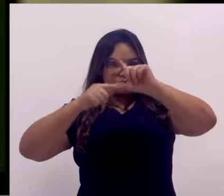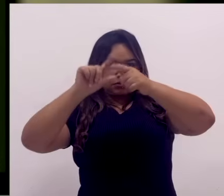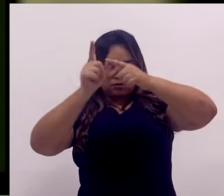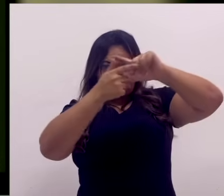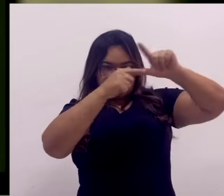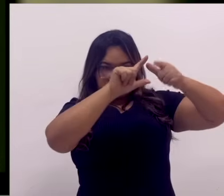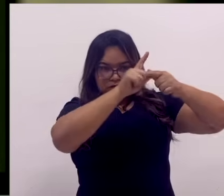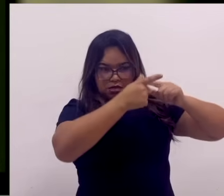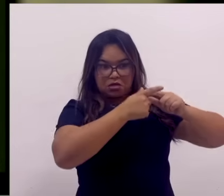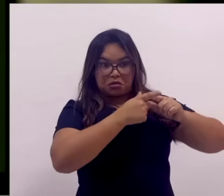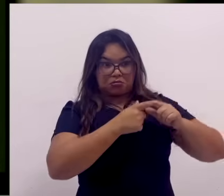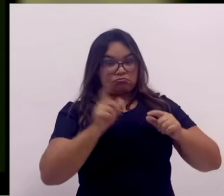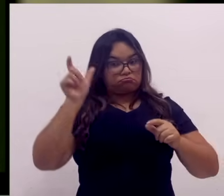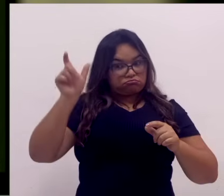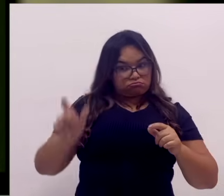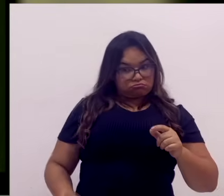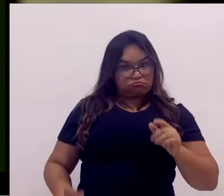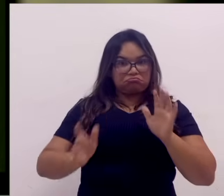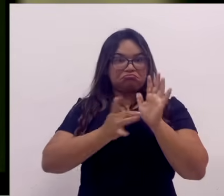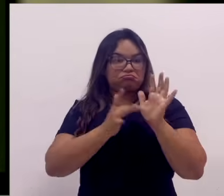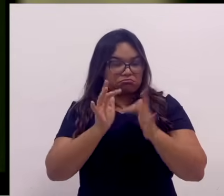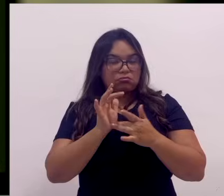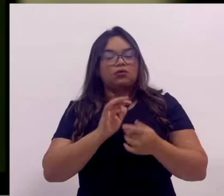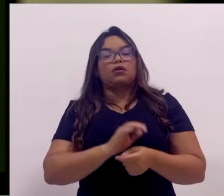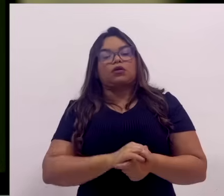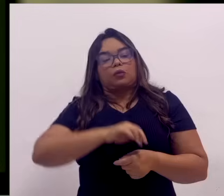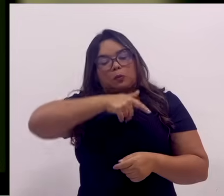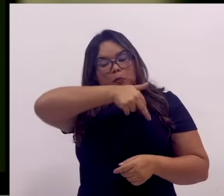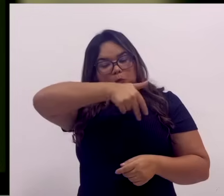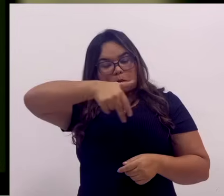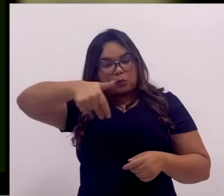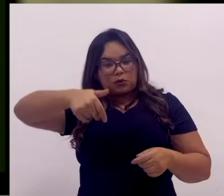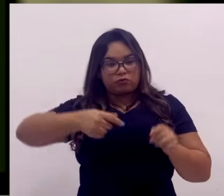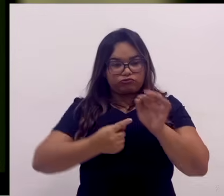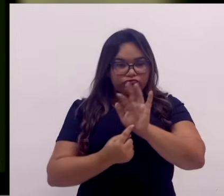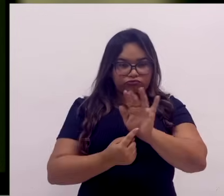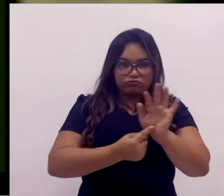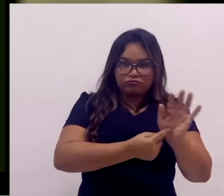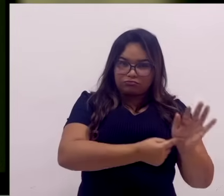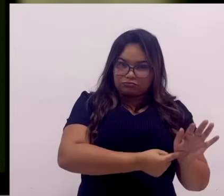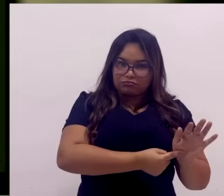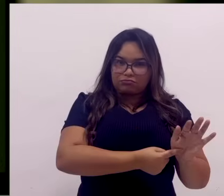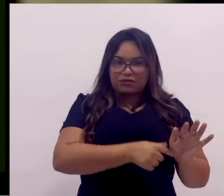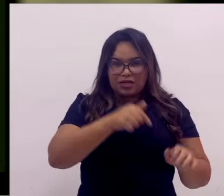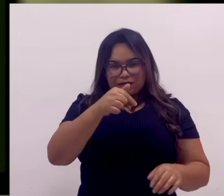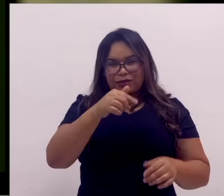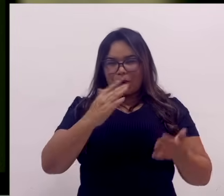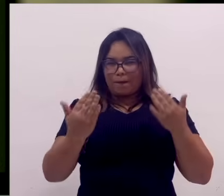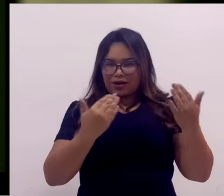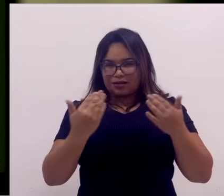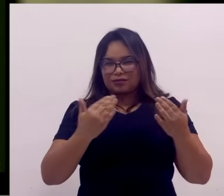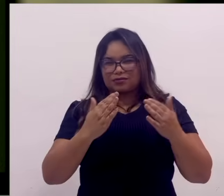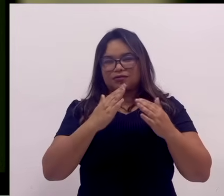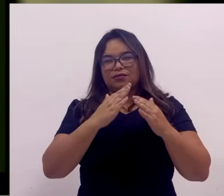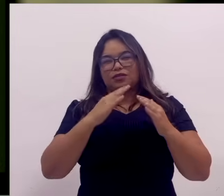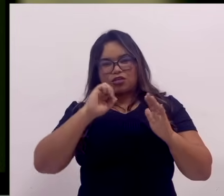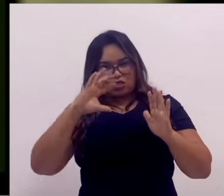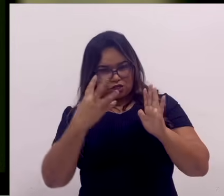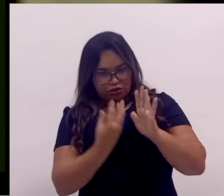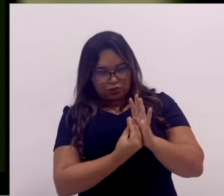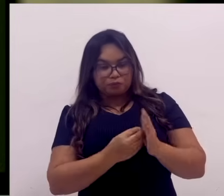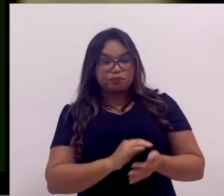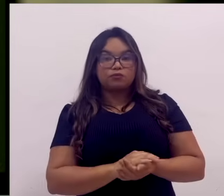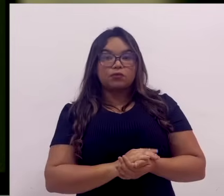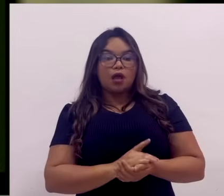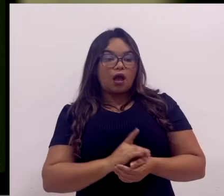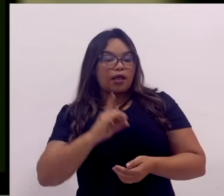meio dos 7 castiçais de ouro. Já falamos sobre este texto. Eu conheço as tuas obras e o teu trabalho, a